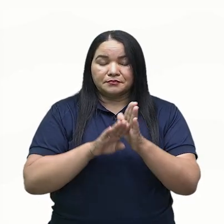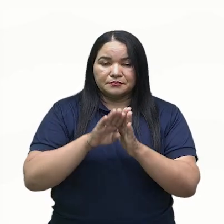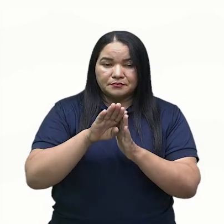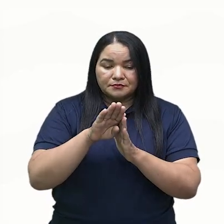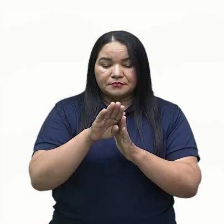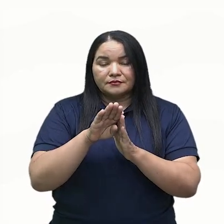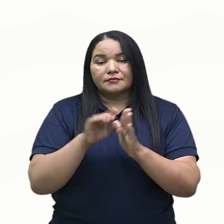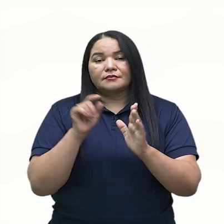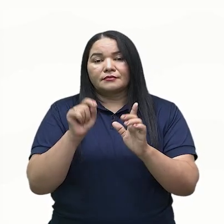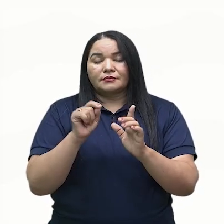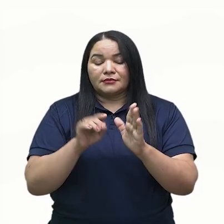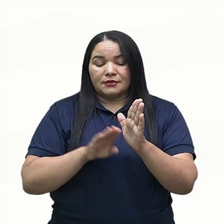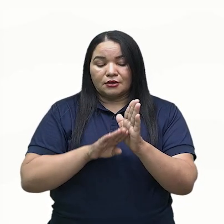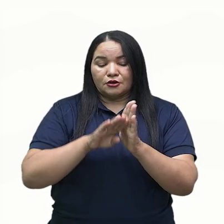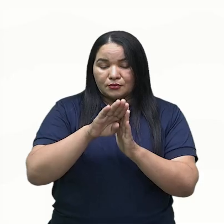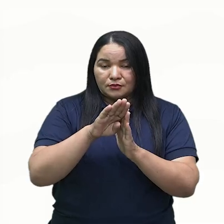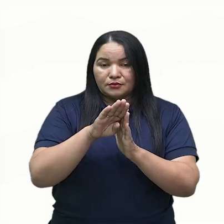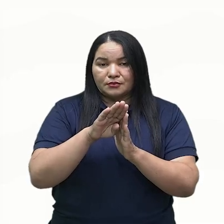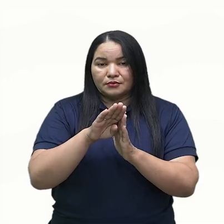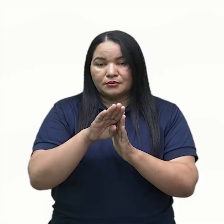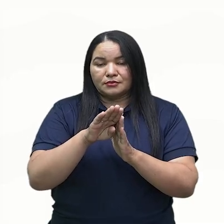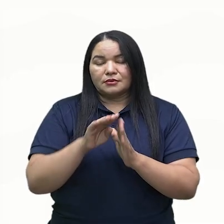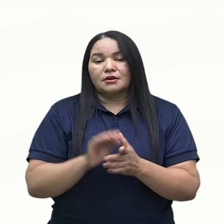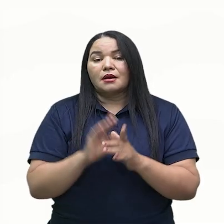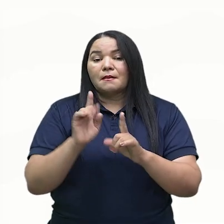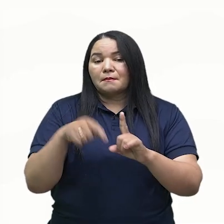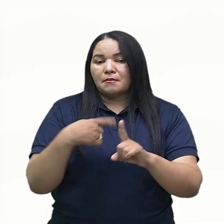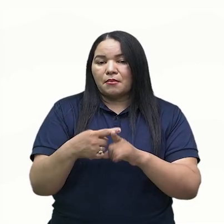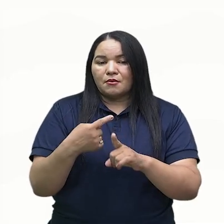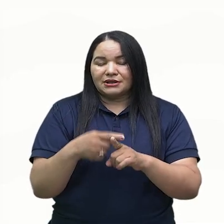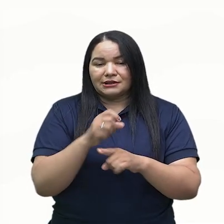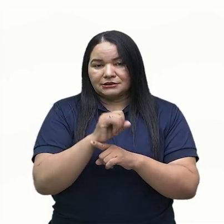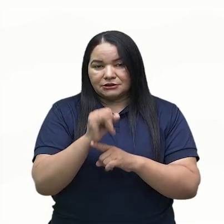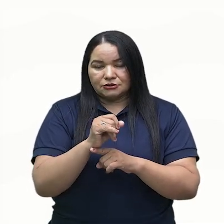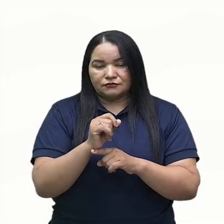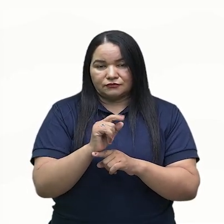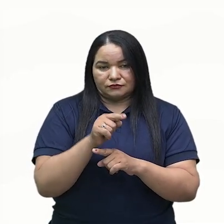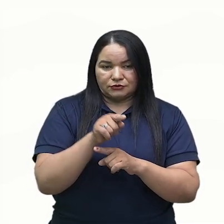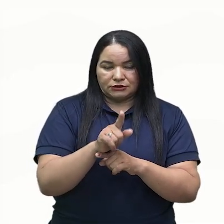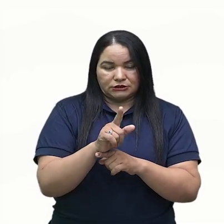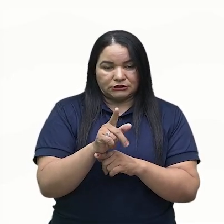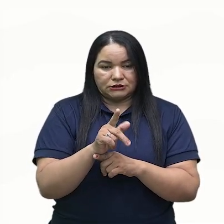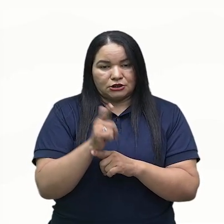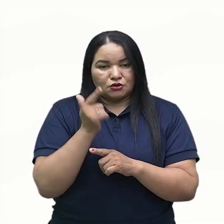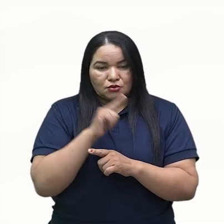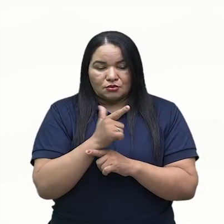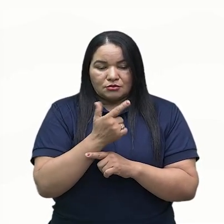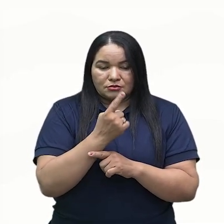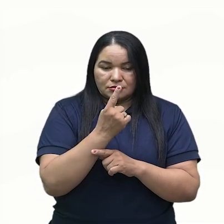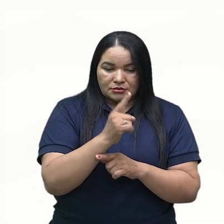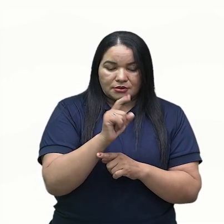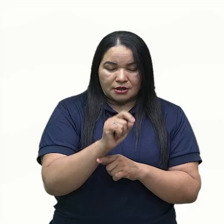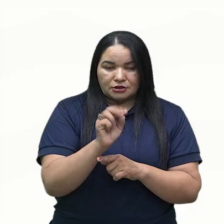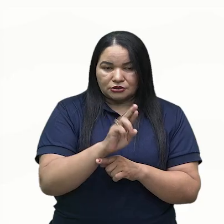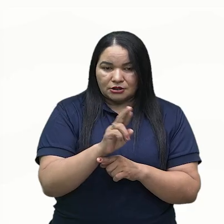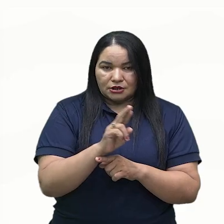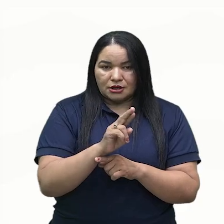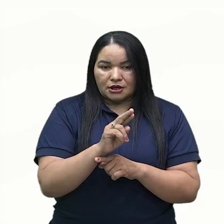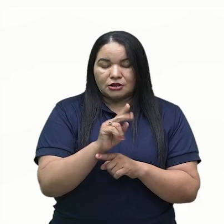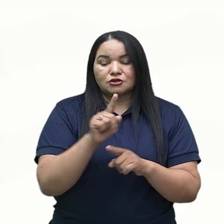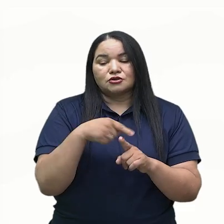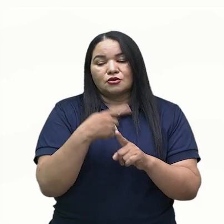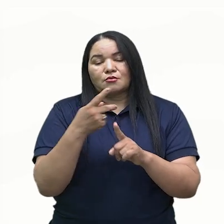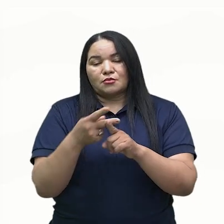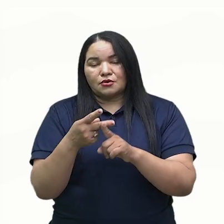crescimento linear, esse valor ele aumenta em linha reta. Justamente porque se você ganha R$ 10 em todos